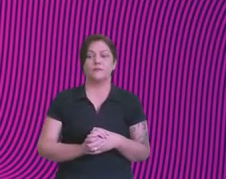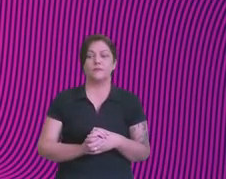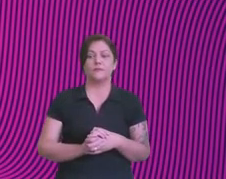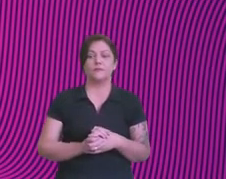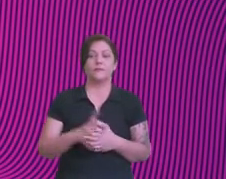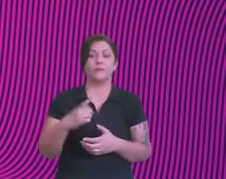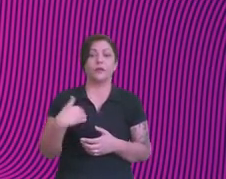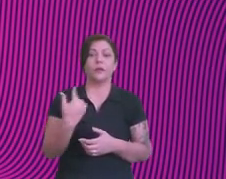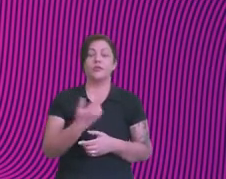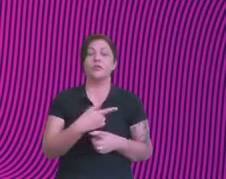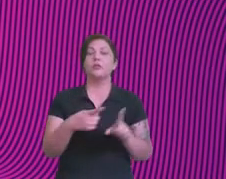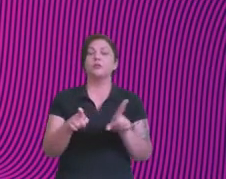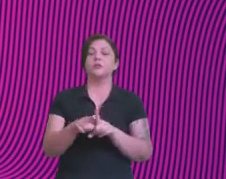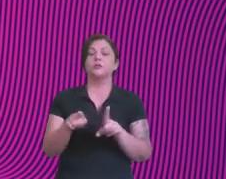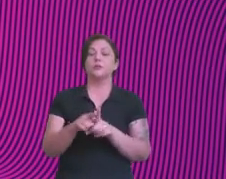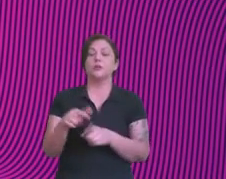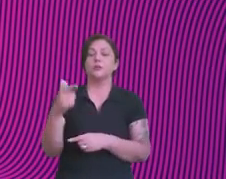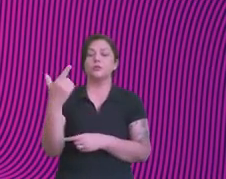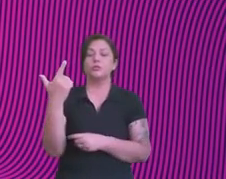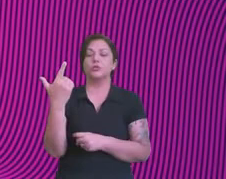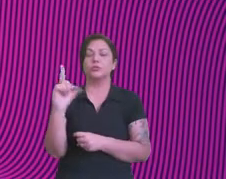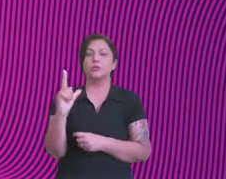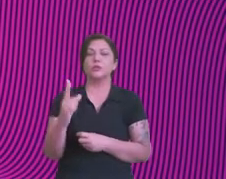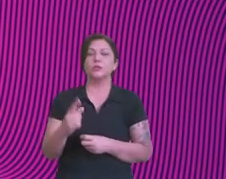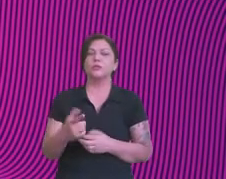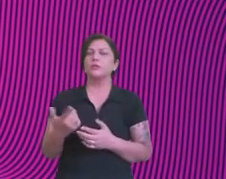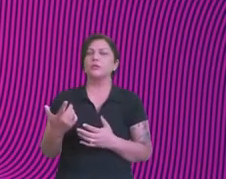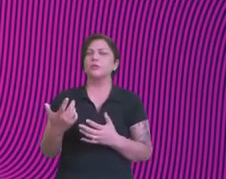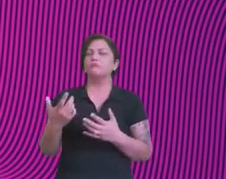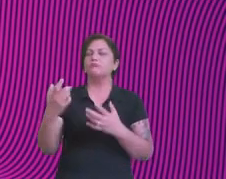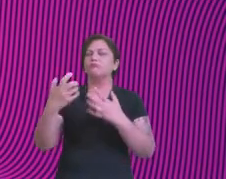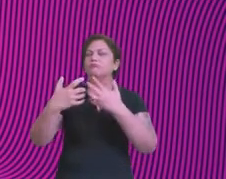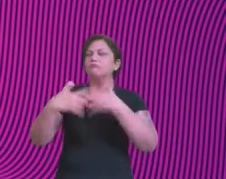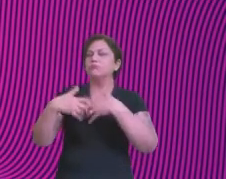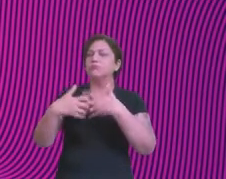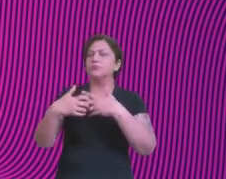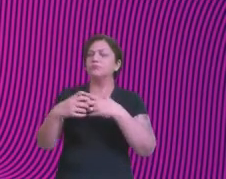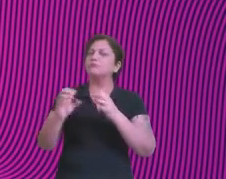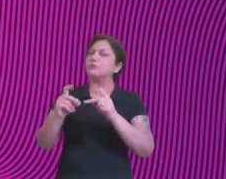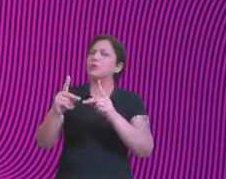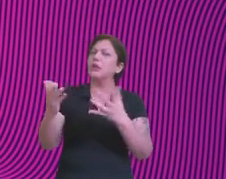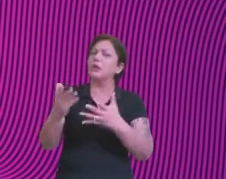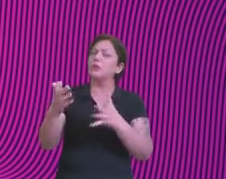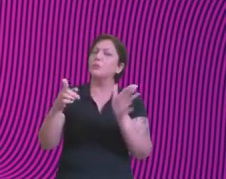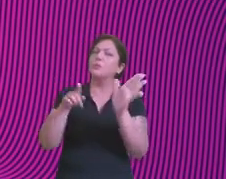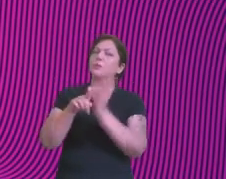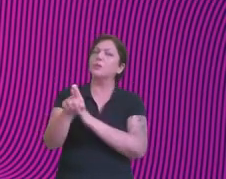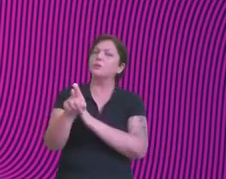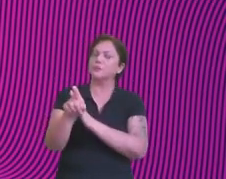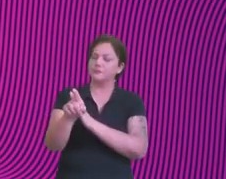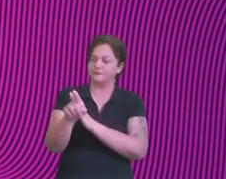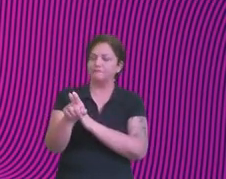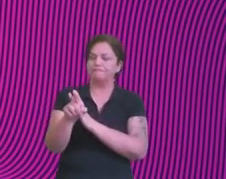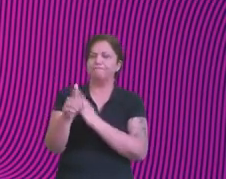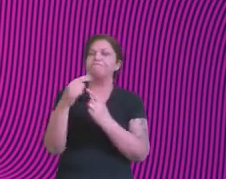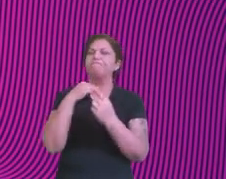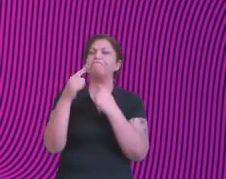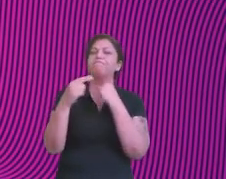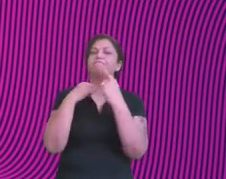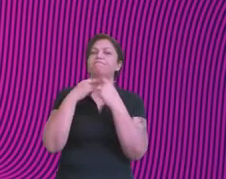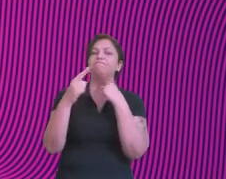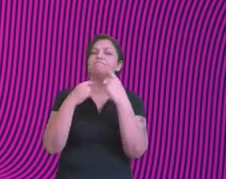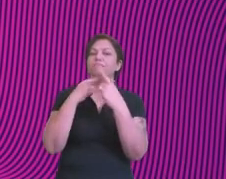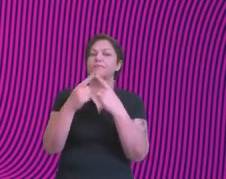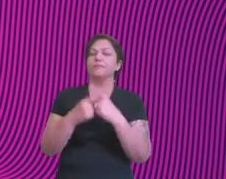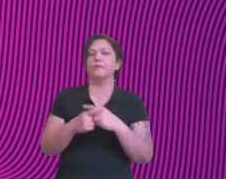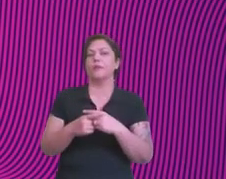nesse caso, exatamente um questionamento do cirurgião em relação, em caso de boa